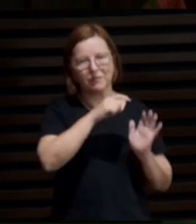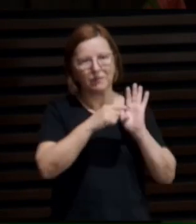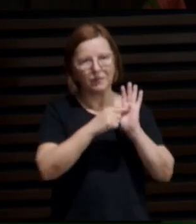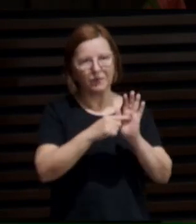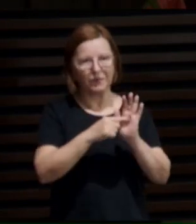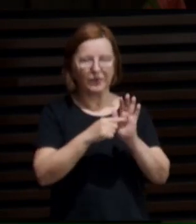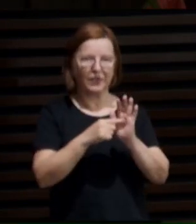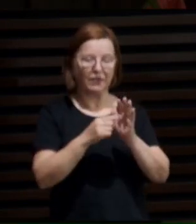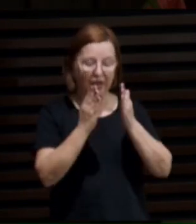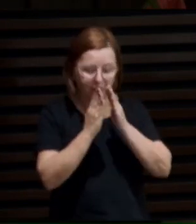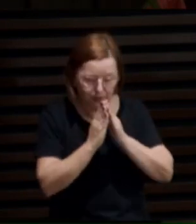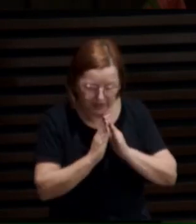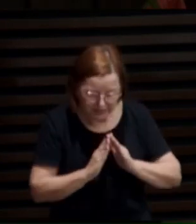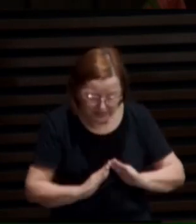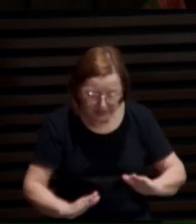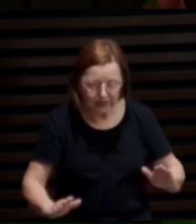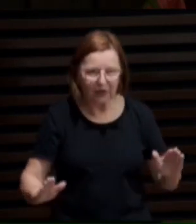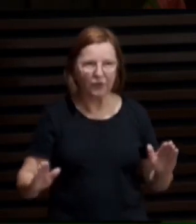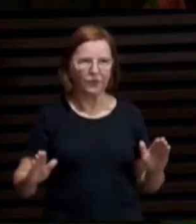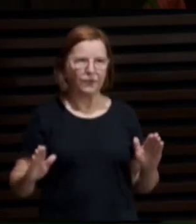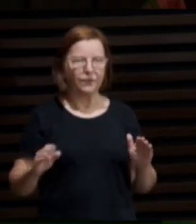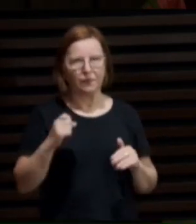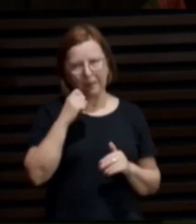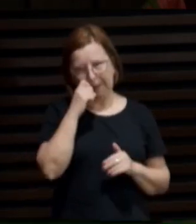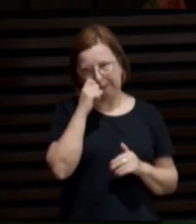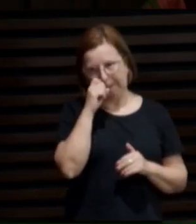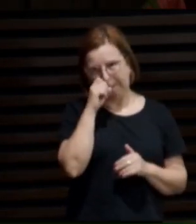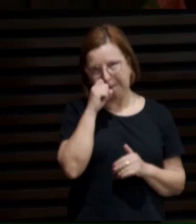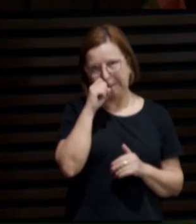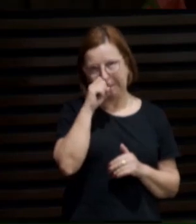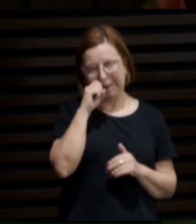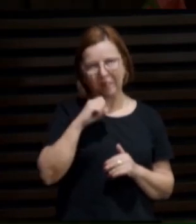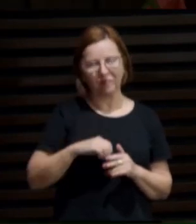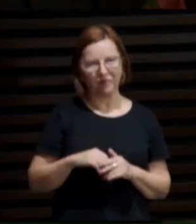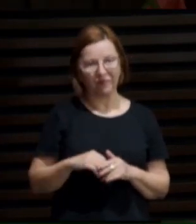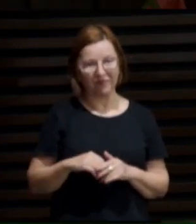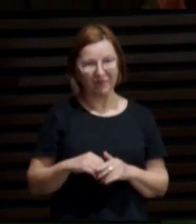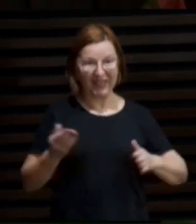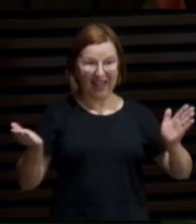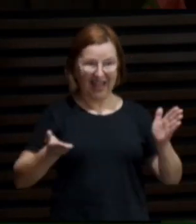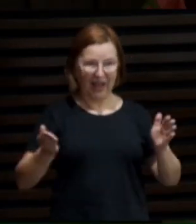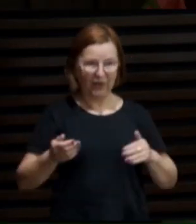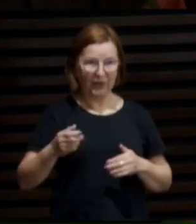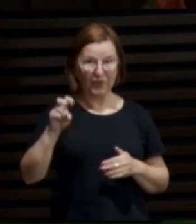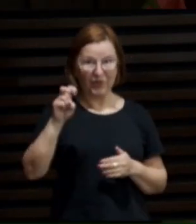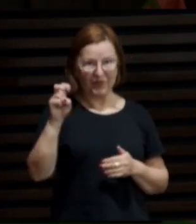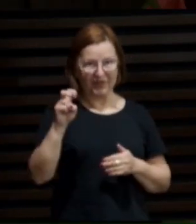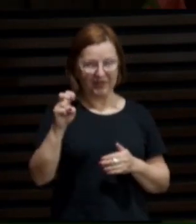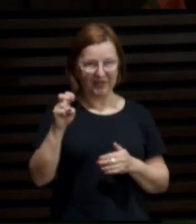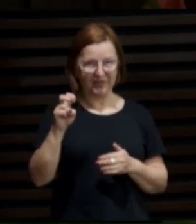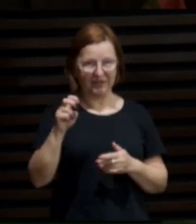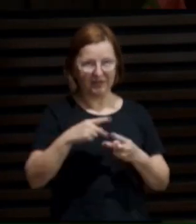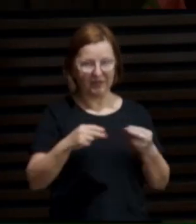eles lembravam os adoradores a respeito de algo que viria. Então agora nós chegamos no quinto e último ponto,